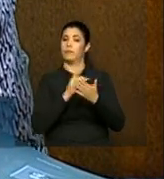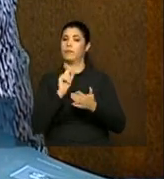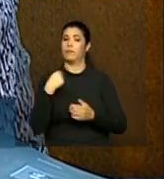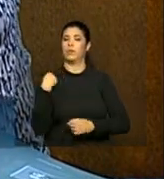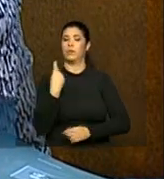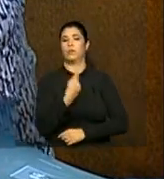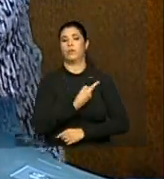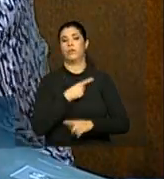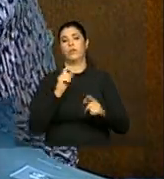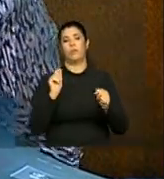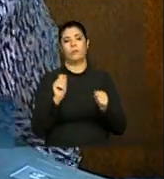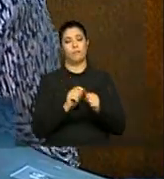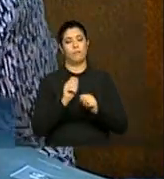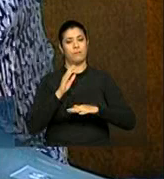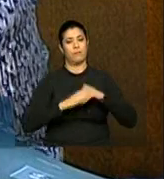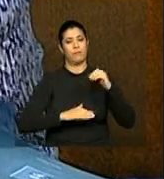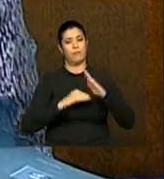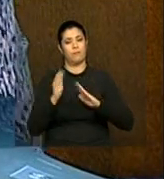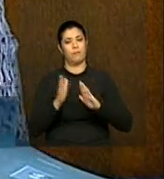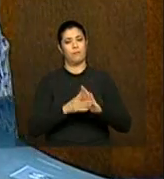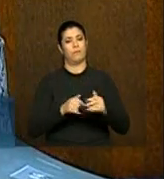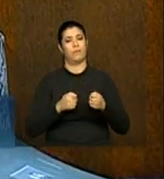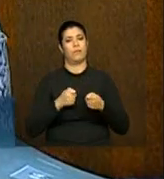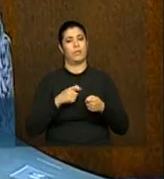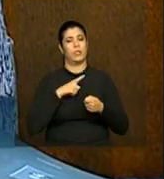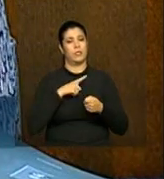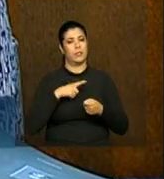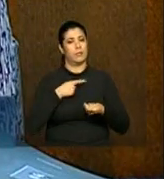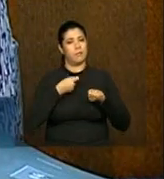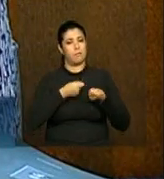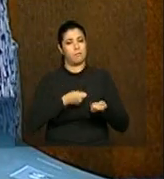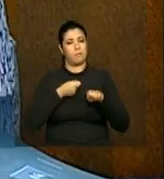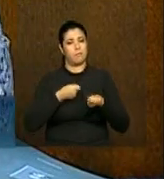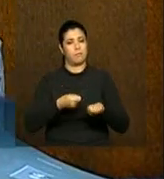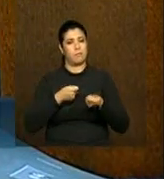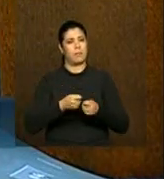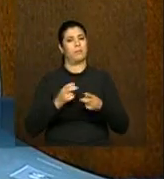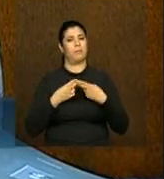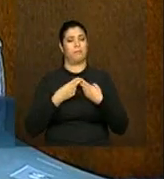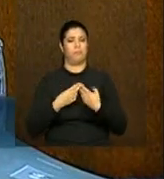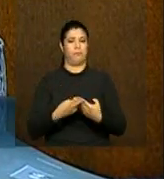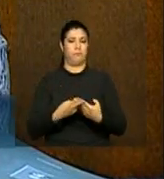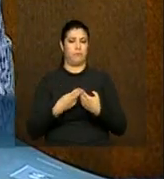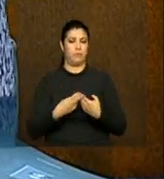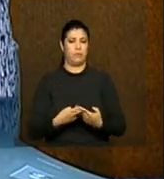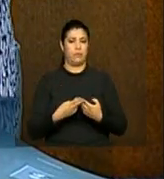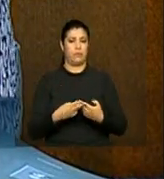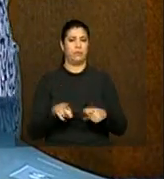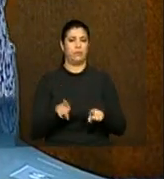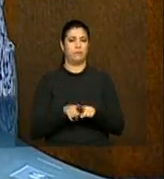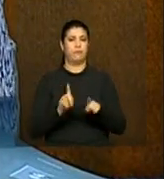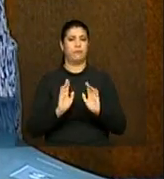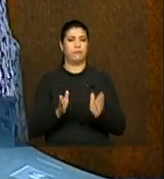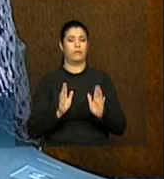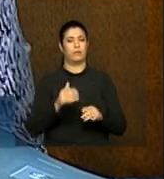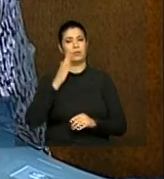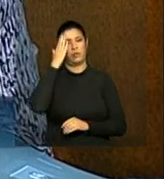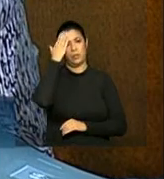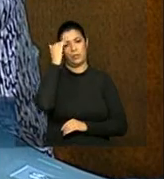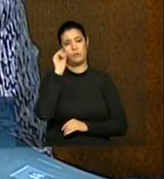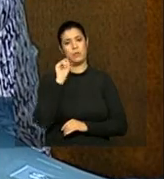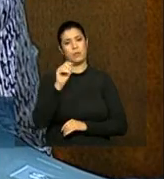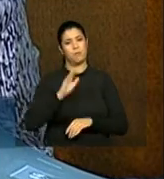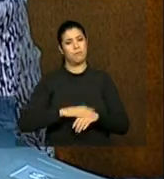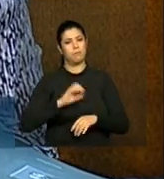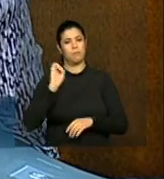fizemos isso com bastante eh persistência, paciência e sabendo que